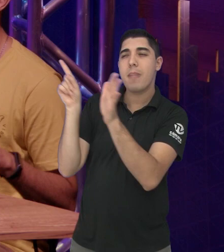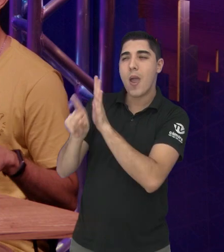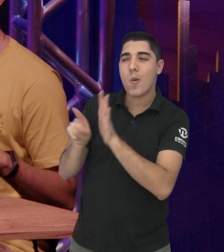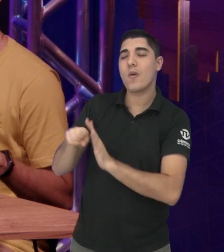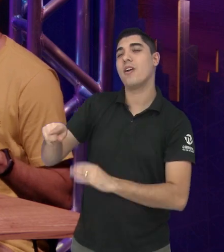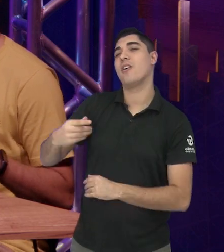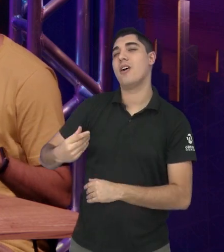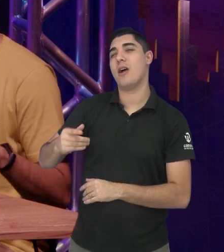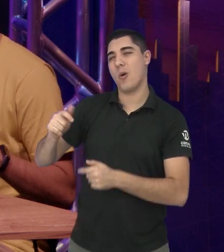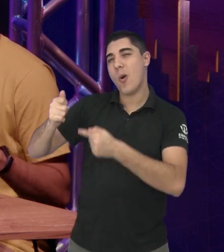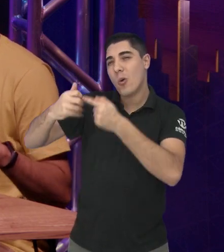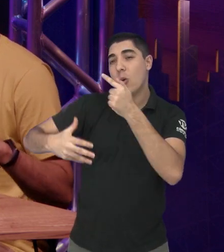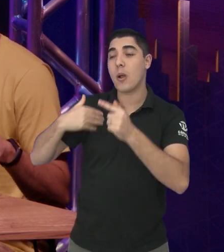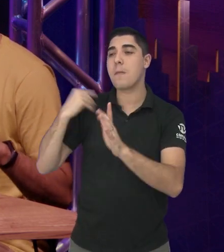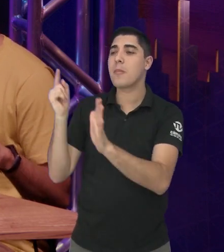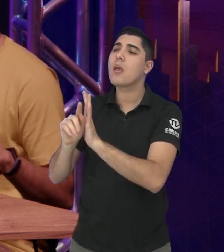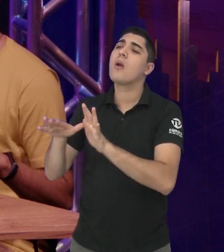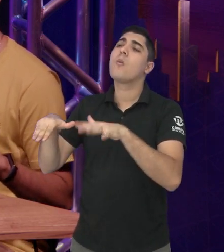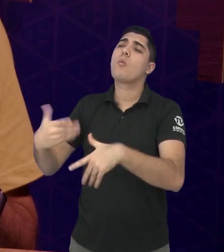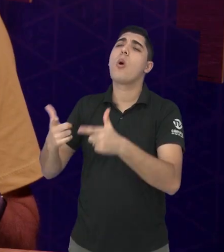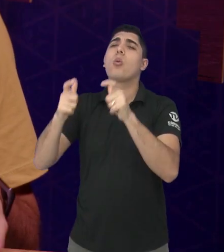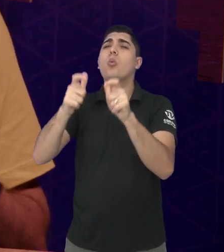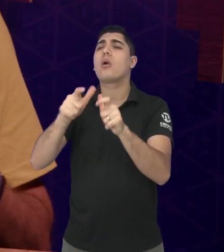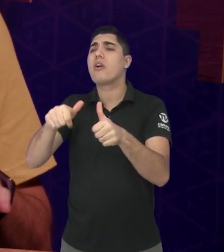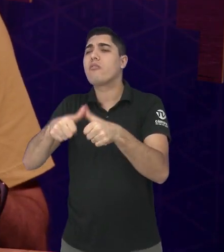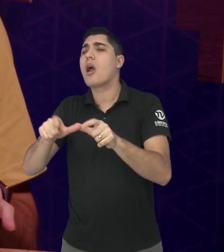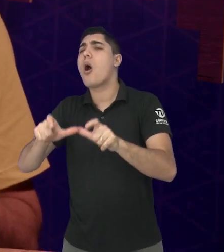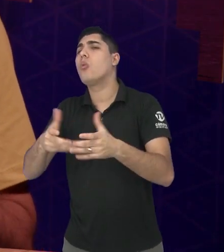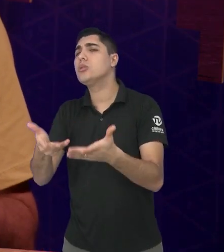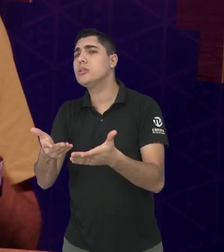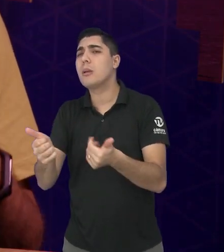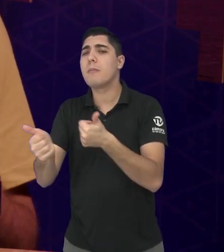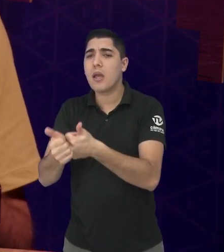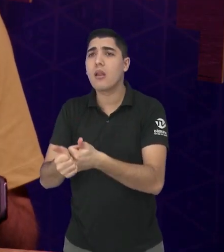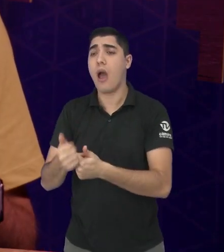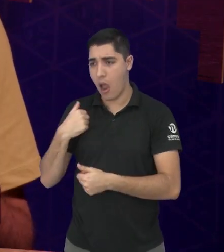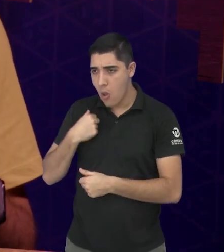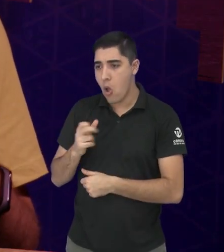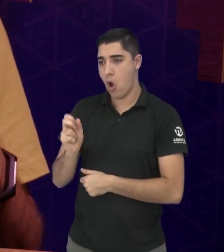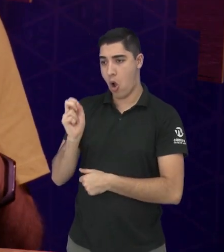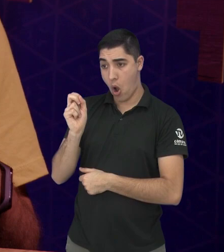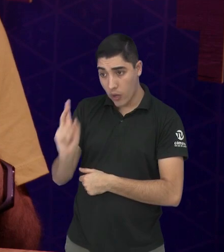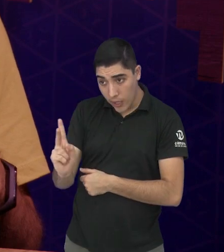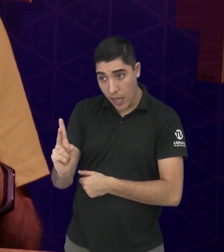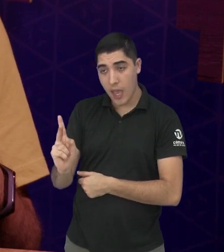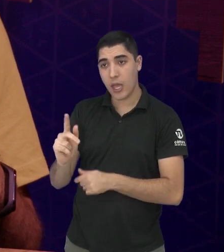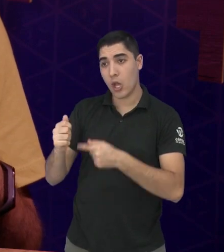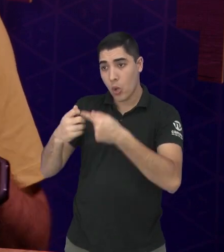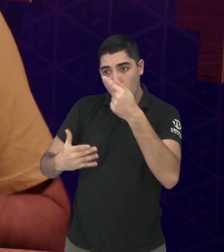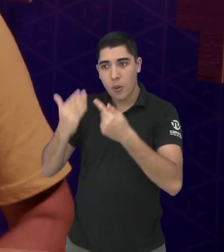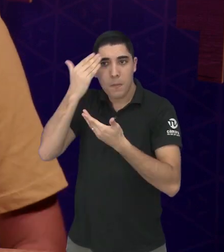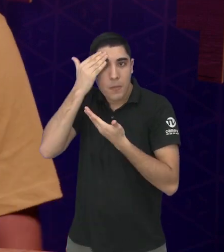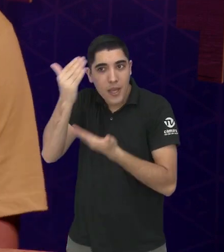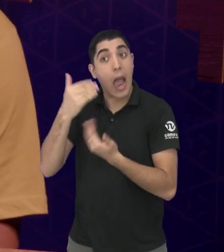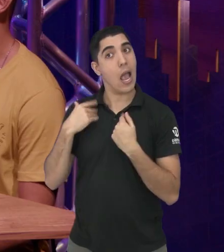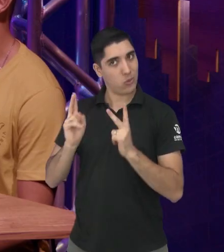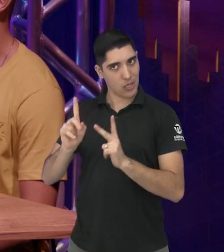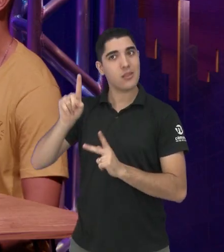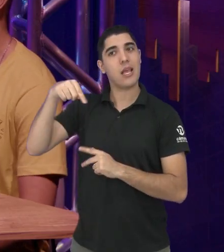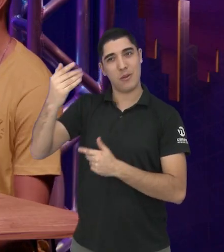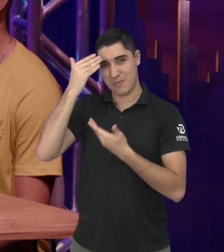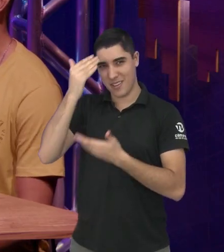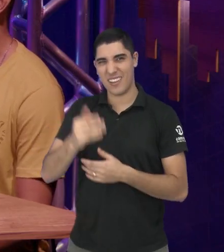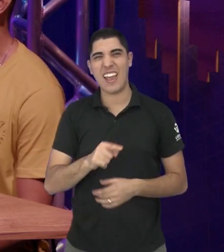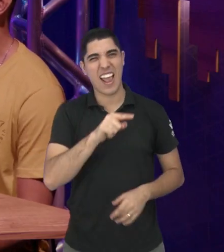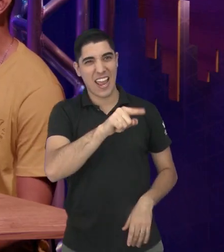falo, Google, aonde fica tal lugar? Aí ele fala e eu falo, ok, Google, muito obrigado, viu? Eu sempre Você